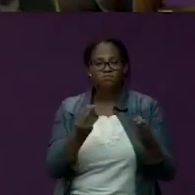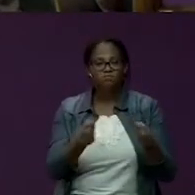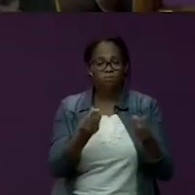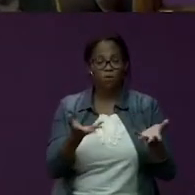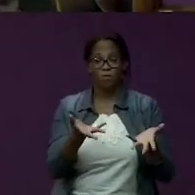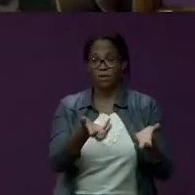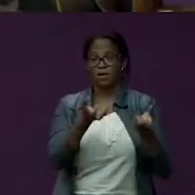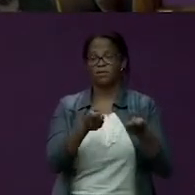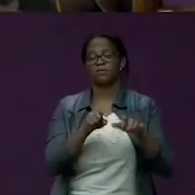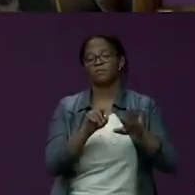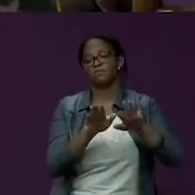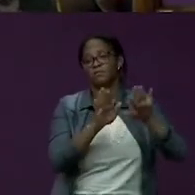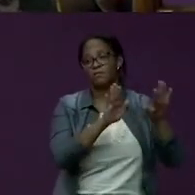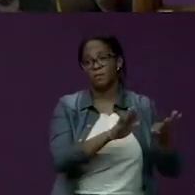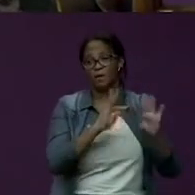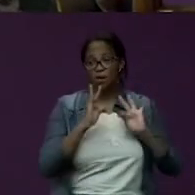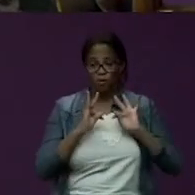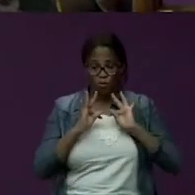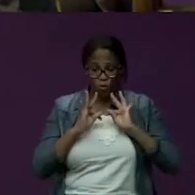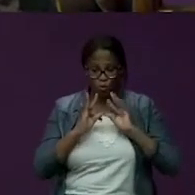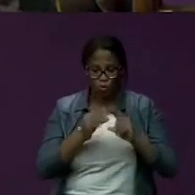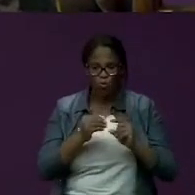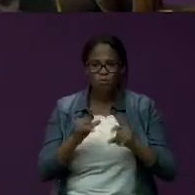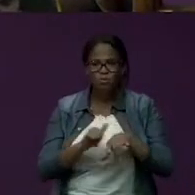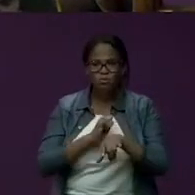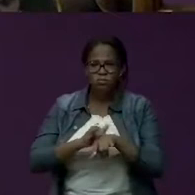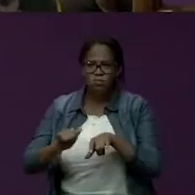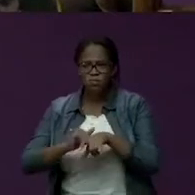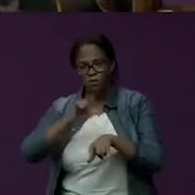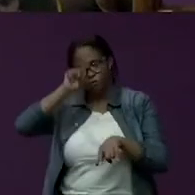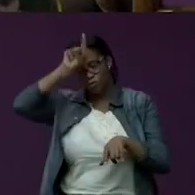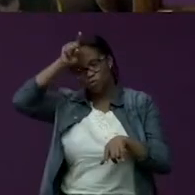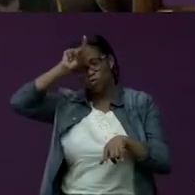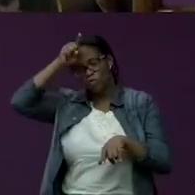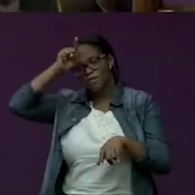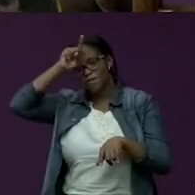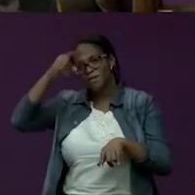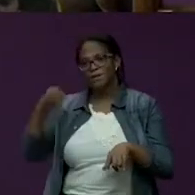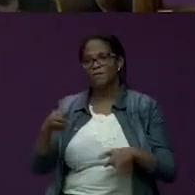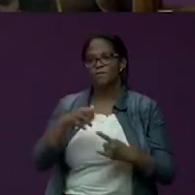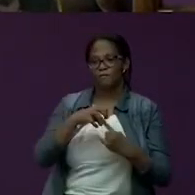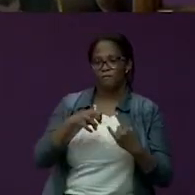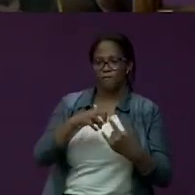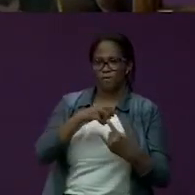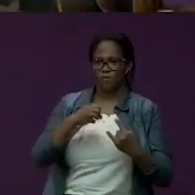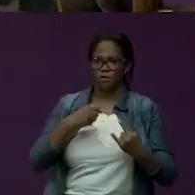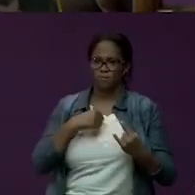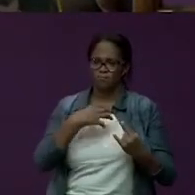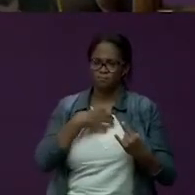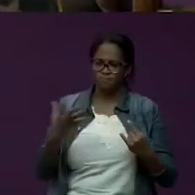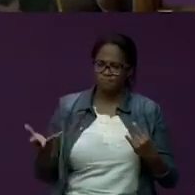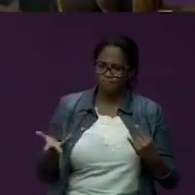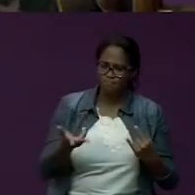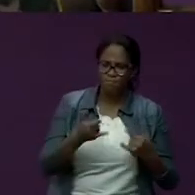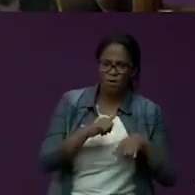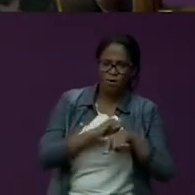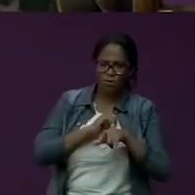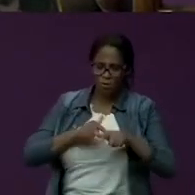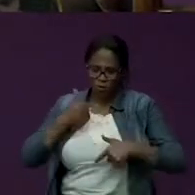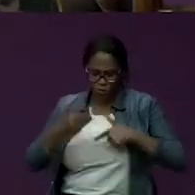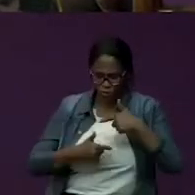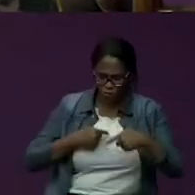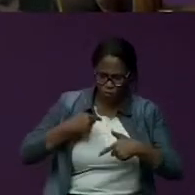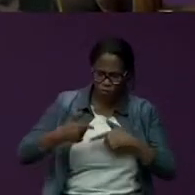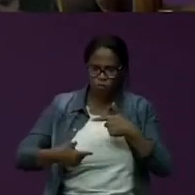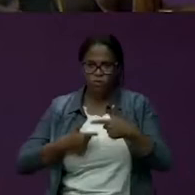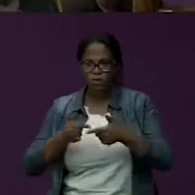mais. Toda a cadeia de inovação da Fiocruz, de fato, está melhor azeitada e